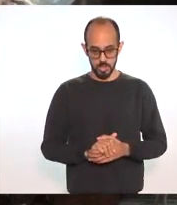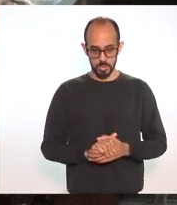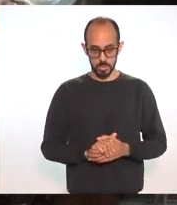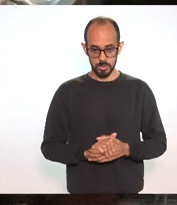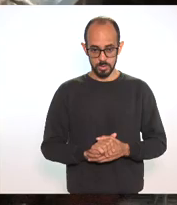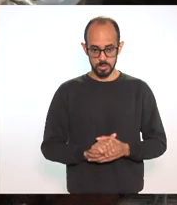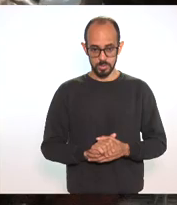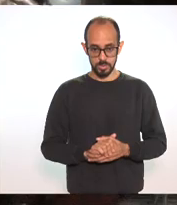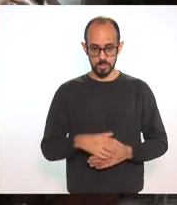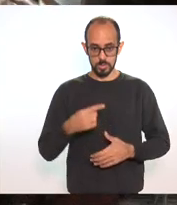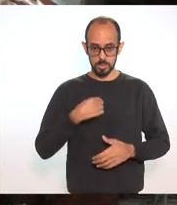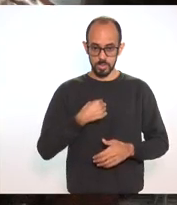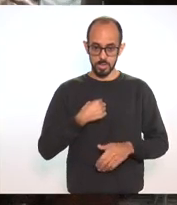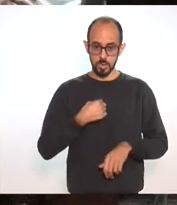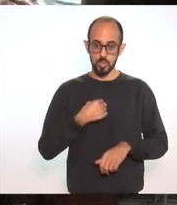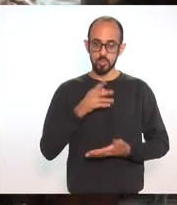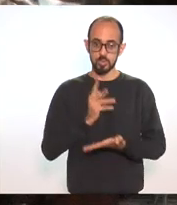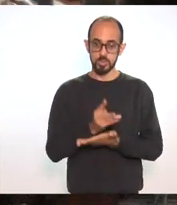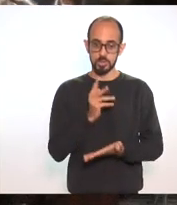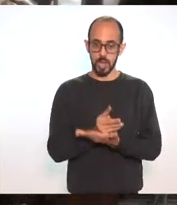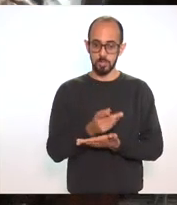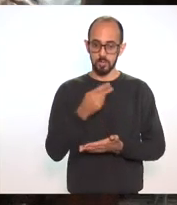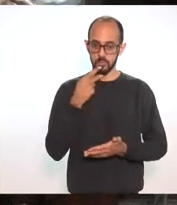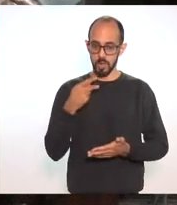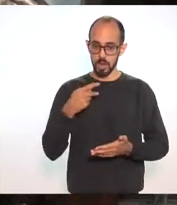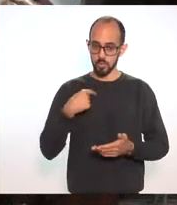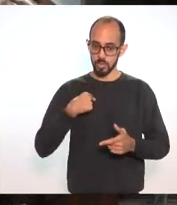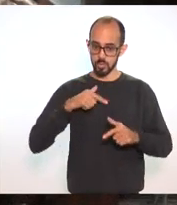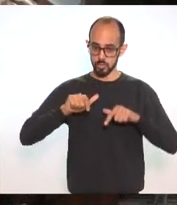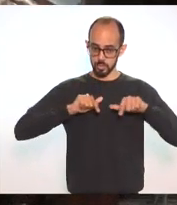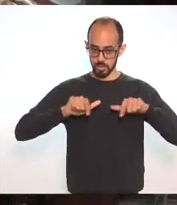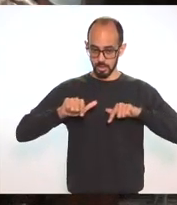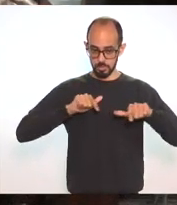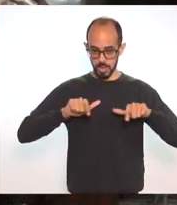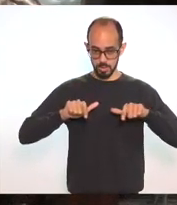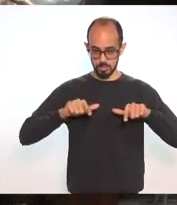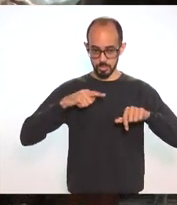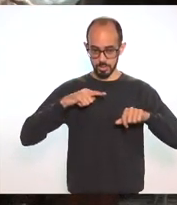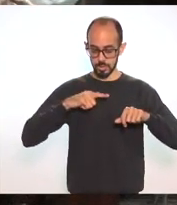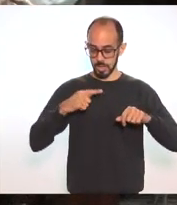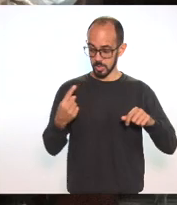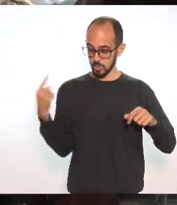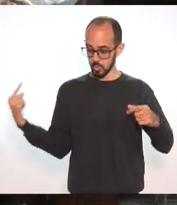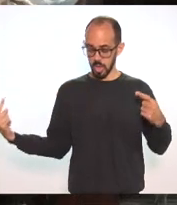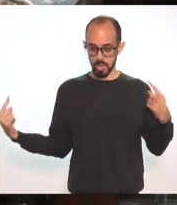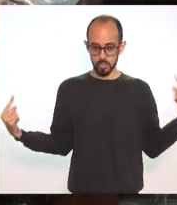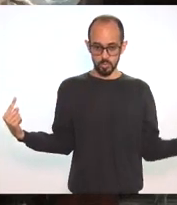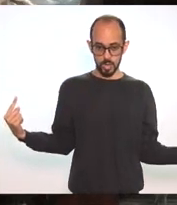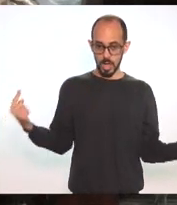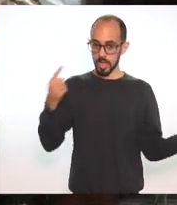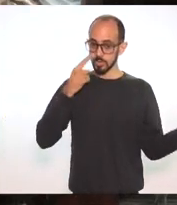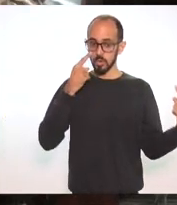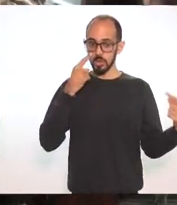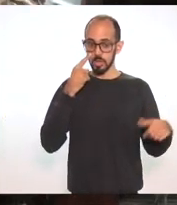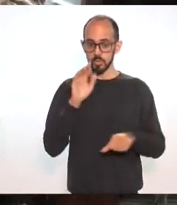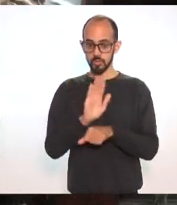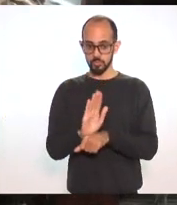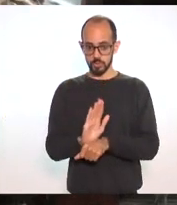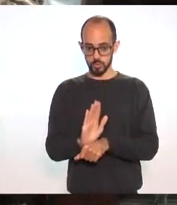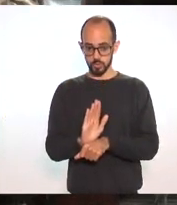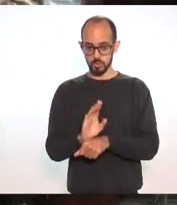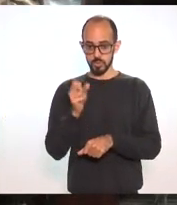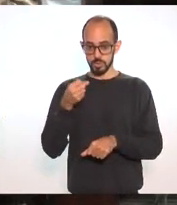E eu toda vez falo aqui. Eu estou trabalhando aqui do lado e vendo um vídeo. Quando é para